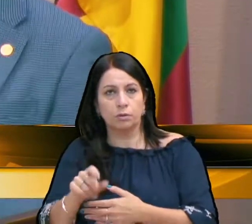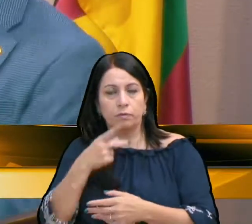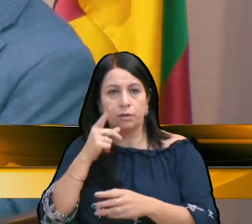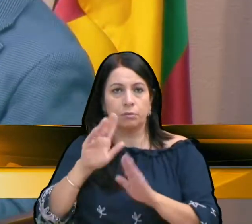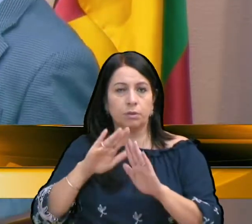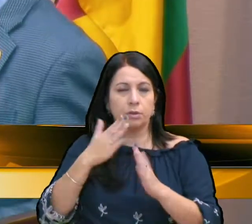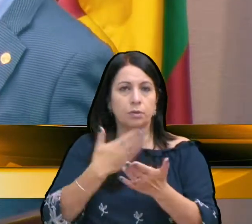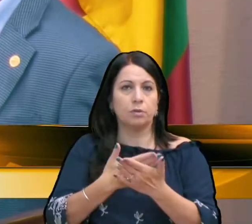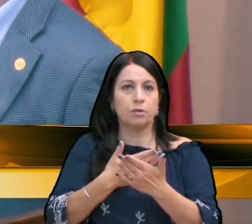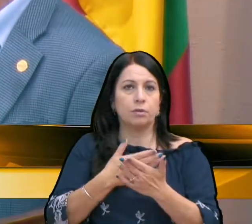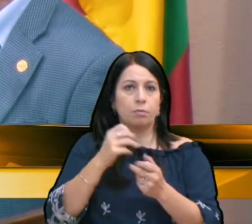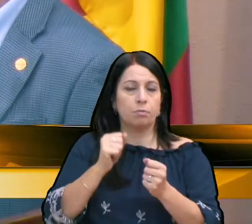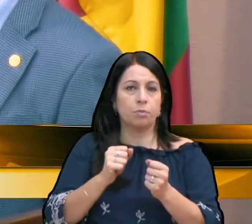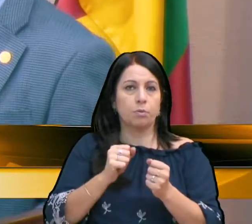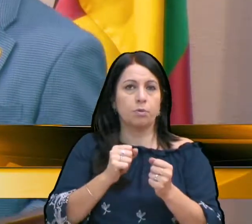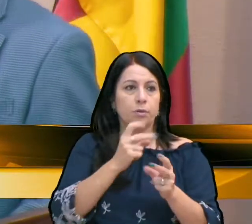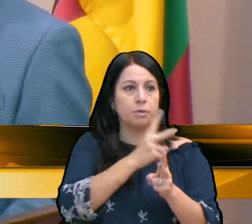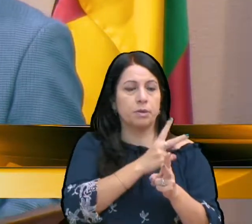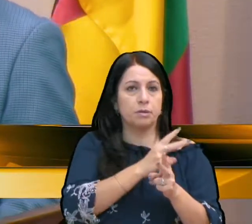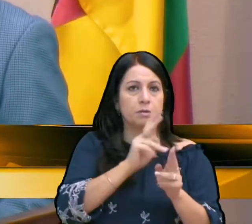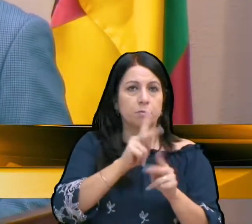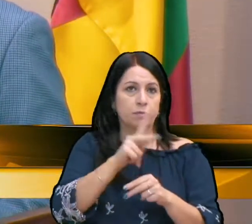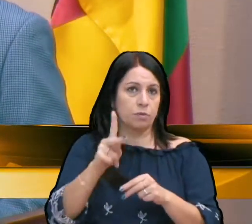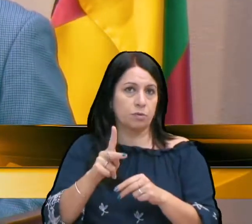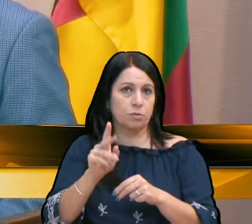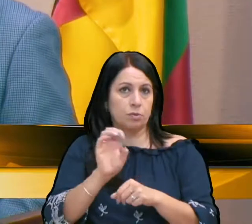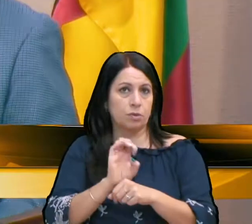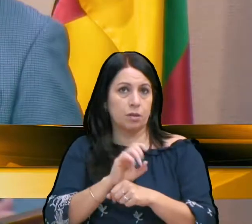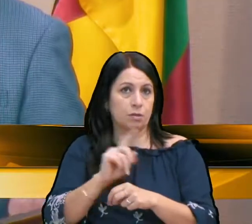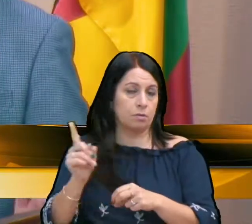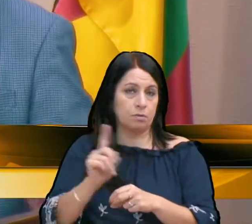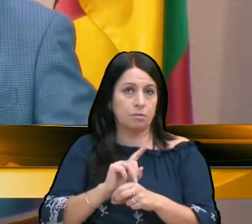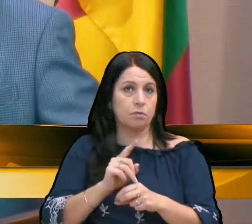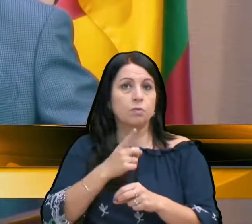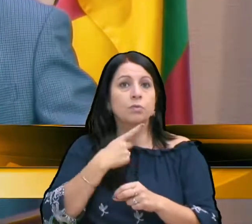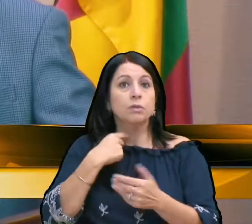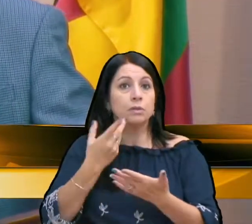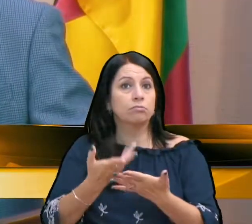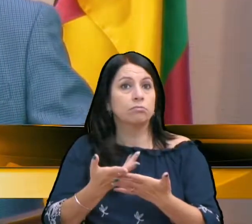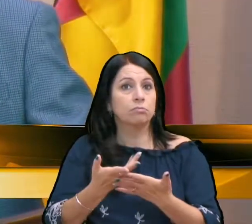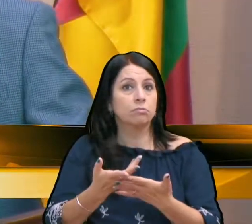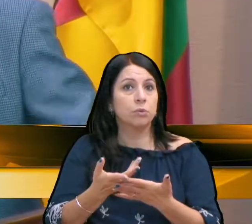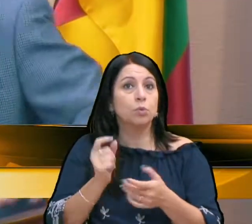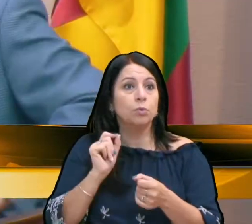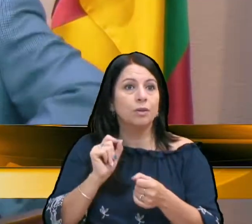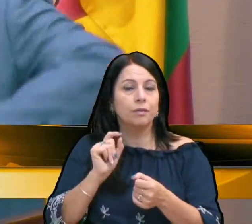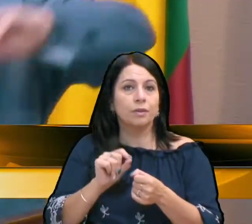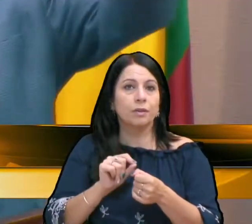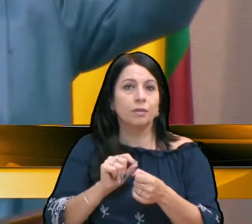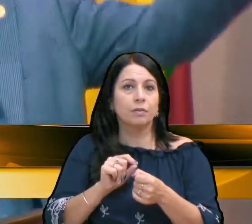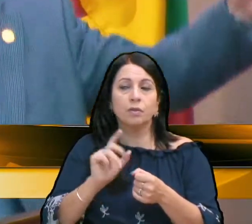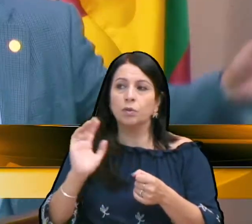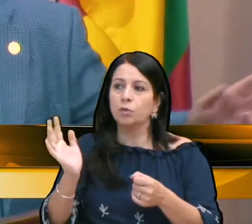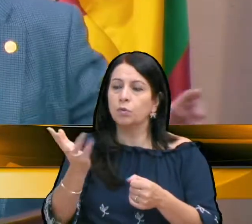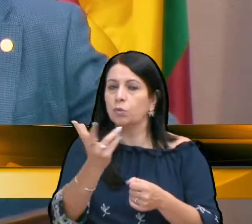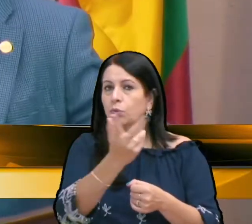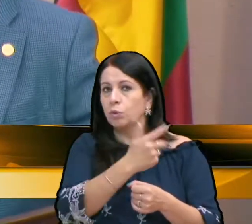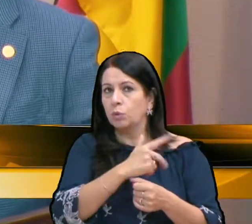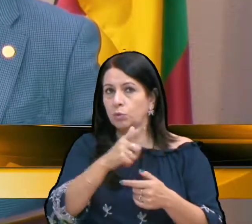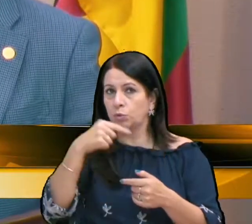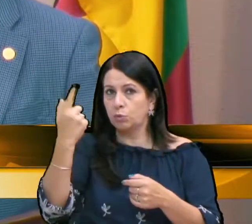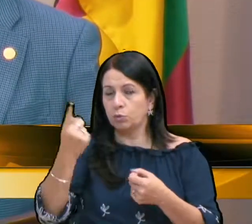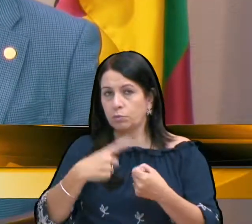um município não pode ceder um professor ao Estado ou vice-versa. E gostaria de saber a autuação que fez em todos os